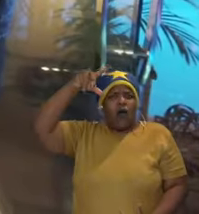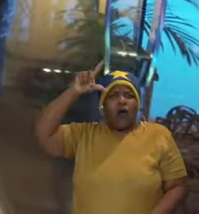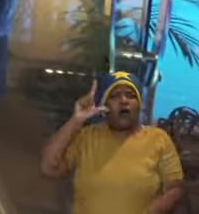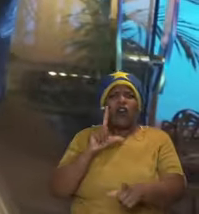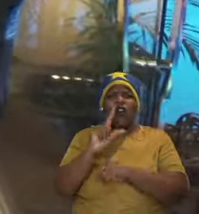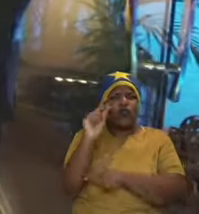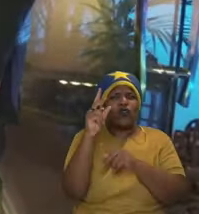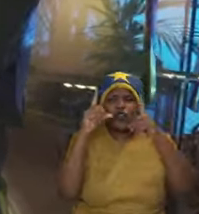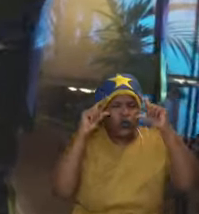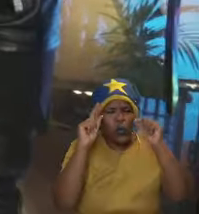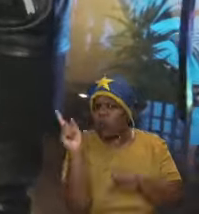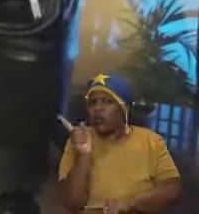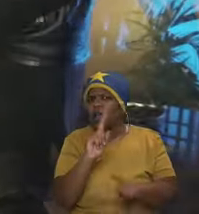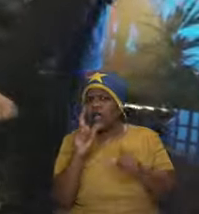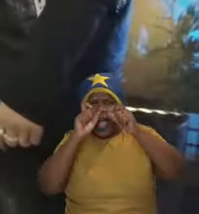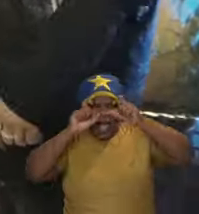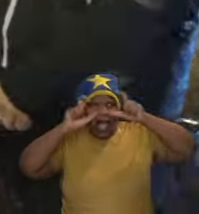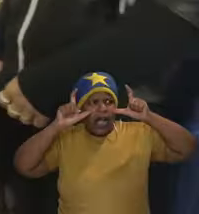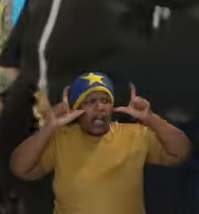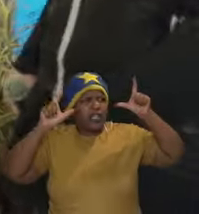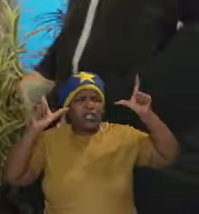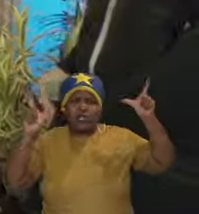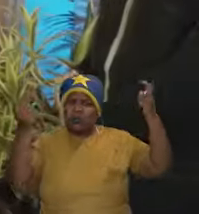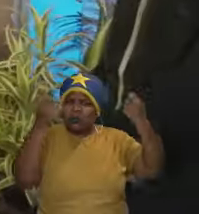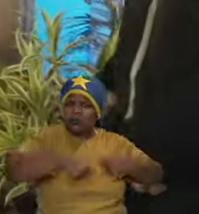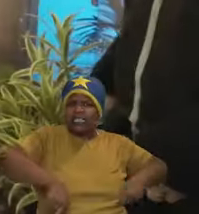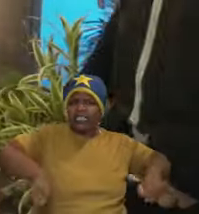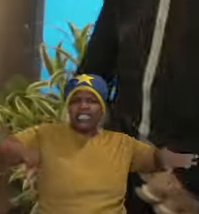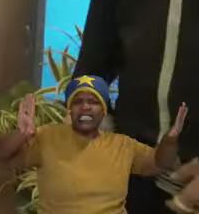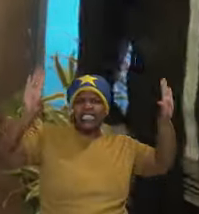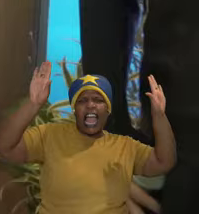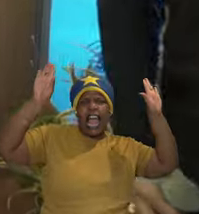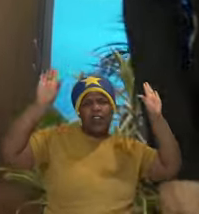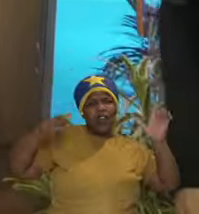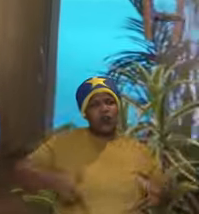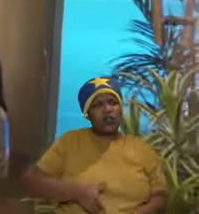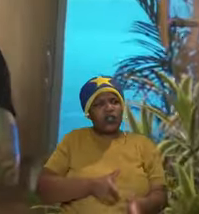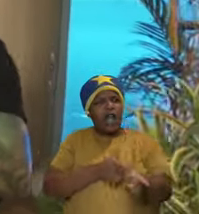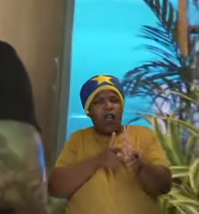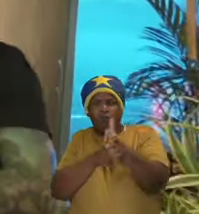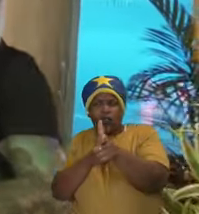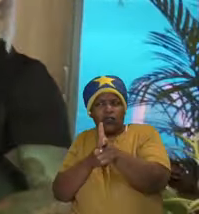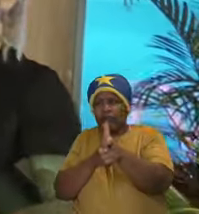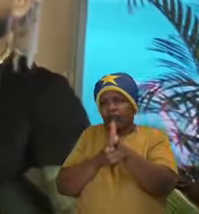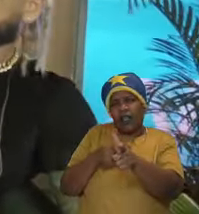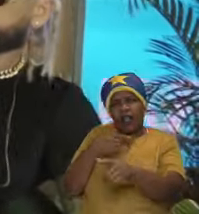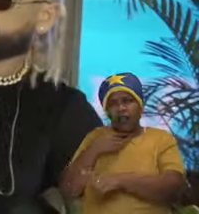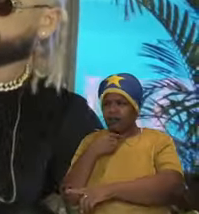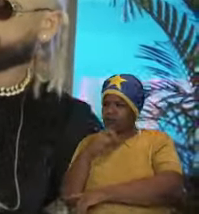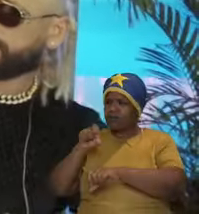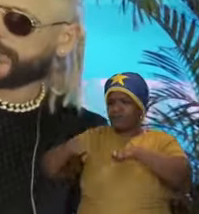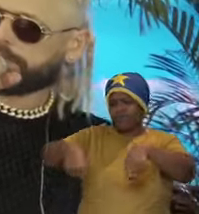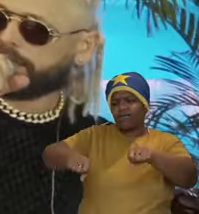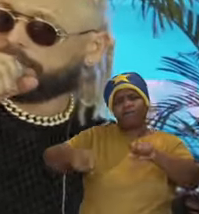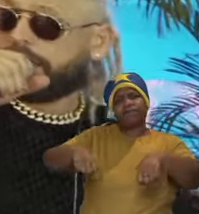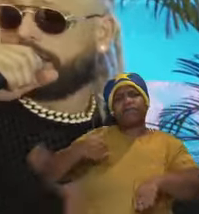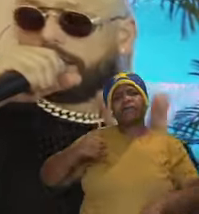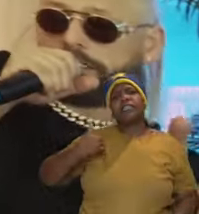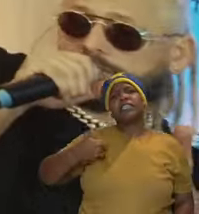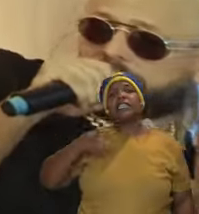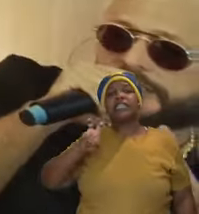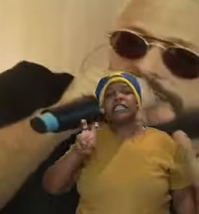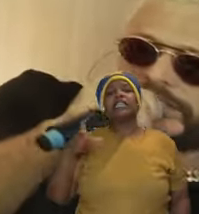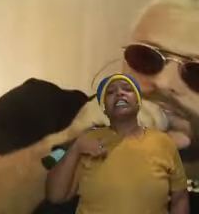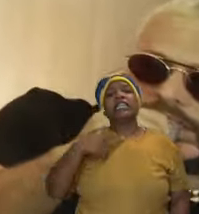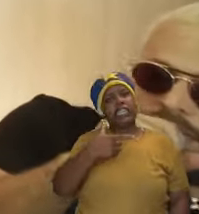não dormiu. Quando acordou já nem precisava usar os fuzil. Pretinho de Honda Biz aos 15, quem aderiu